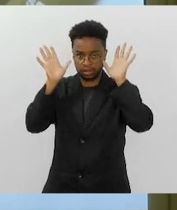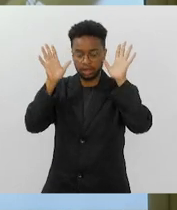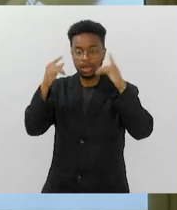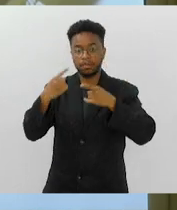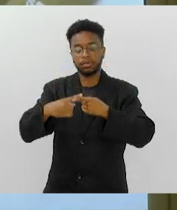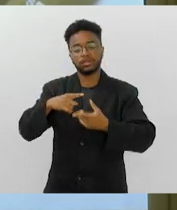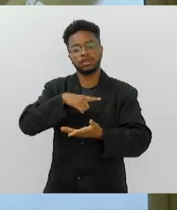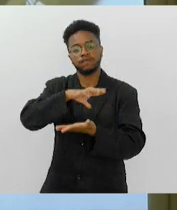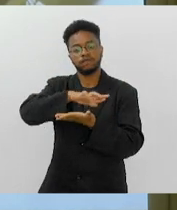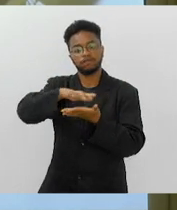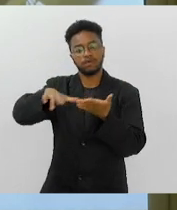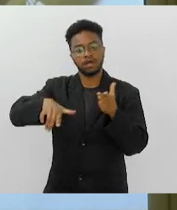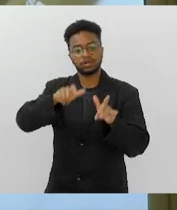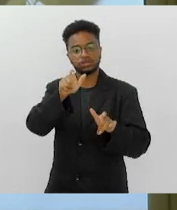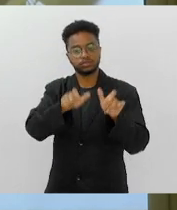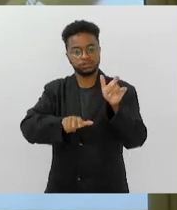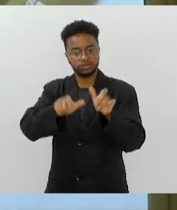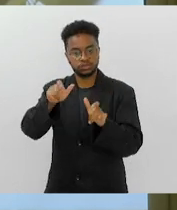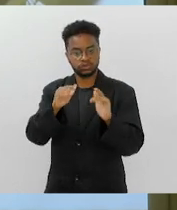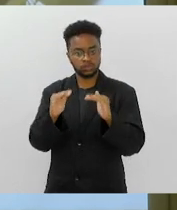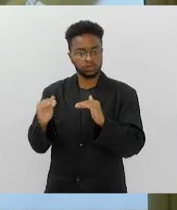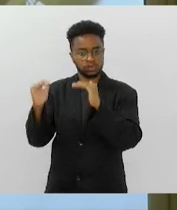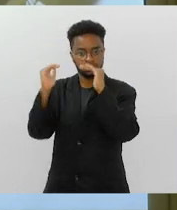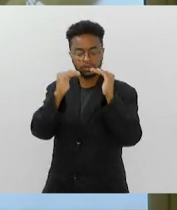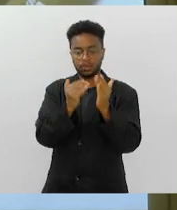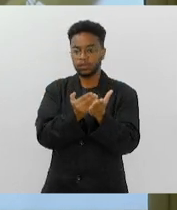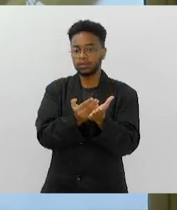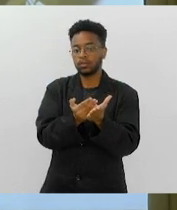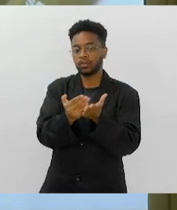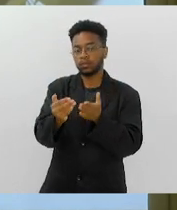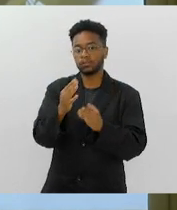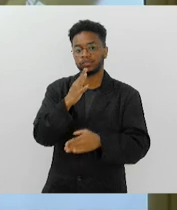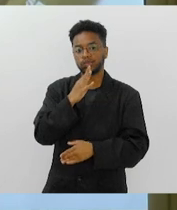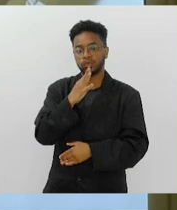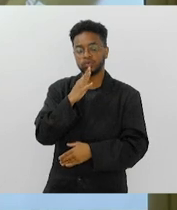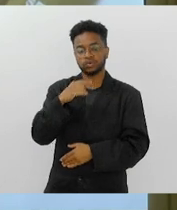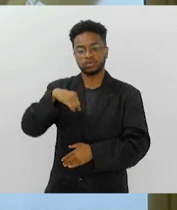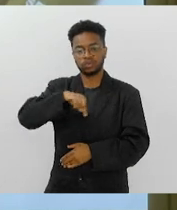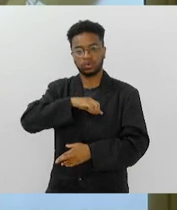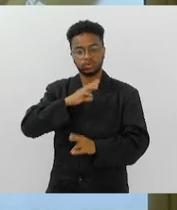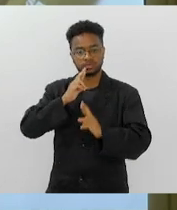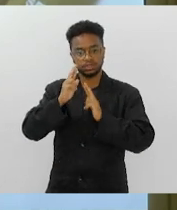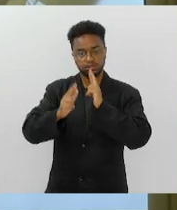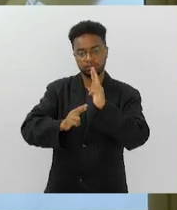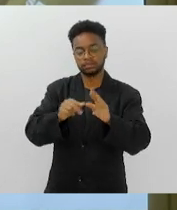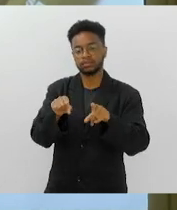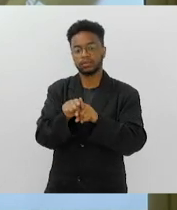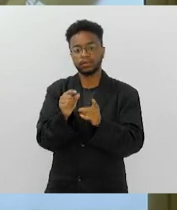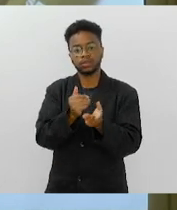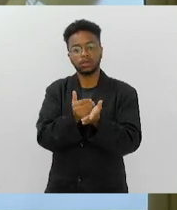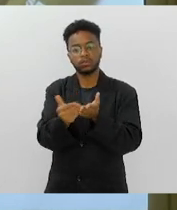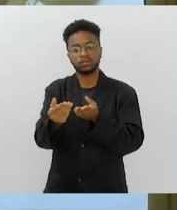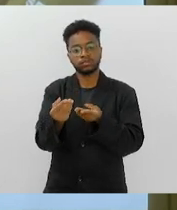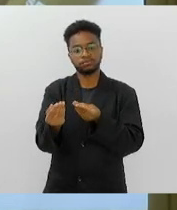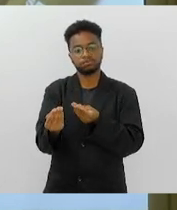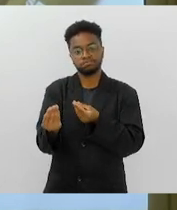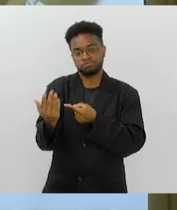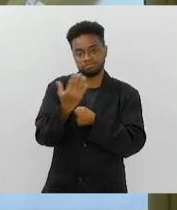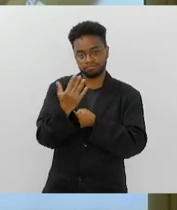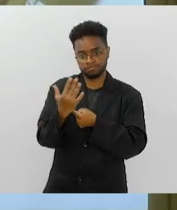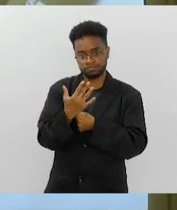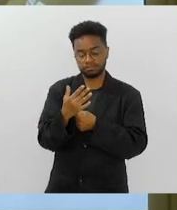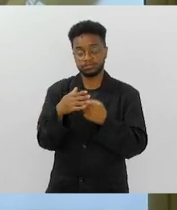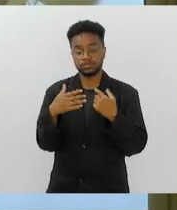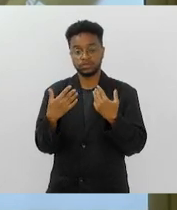Diversas pessoas, diversas autoridades começaram a conhecer o resultado dos nossos trabalhos e começaram a nos oferecer ajuda. Então, nós